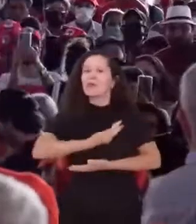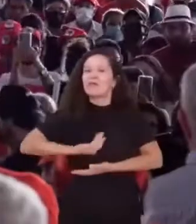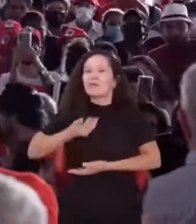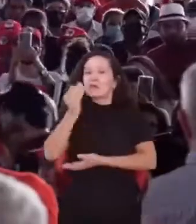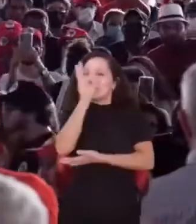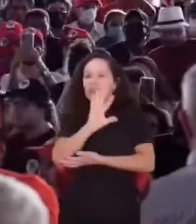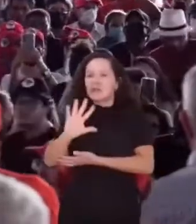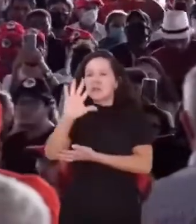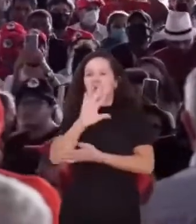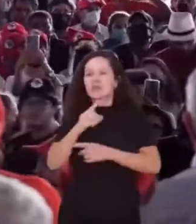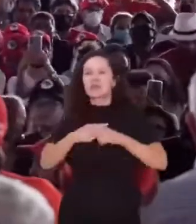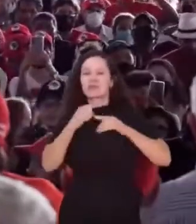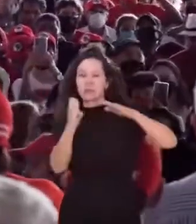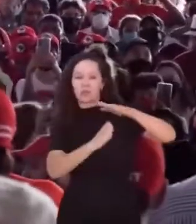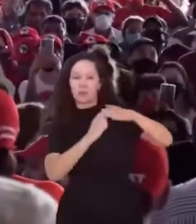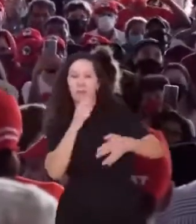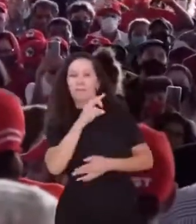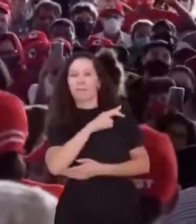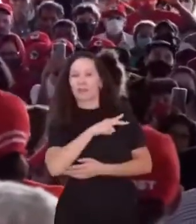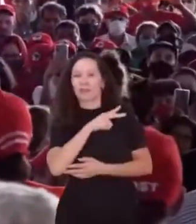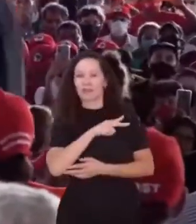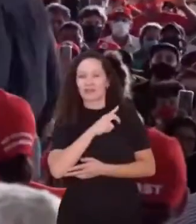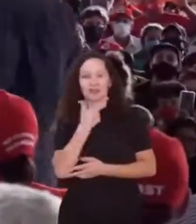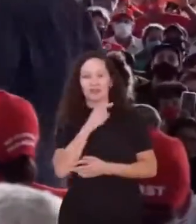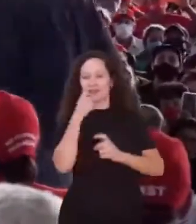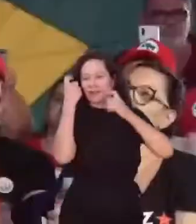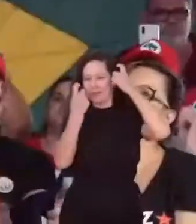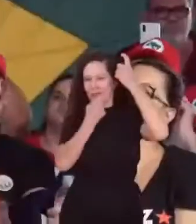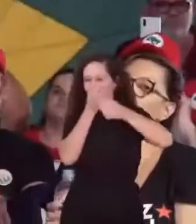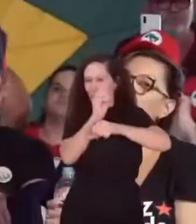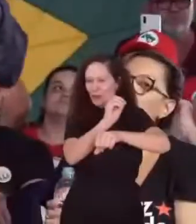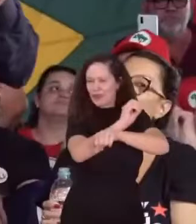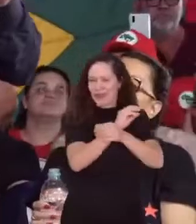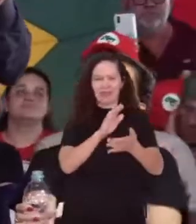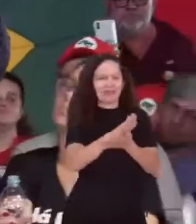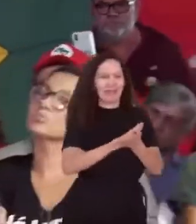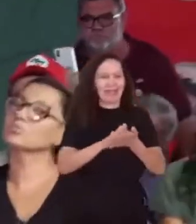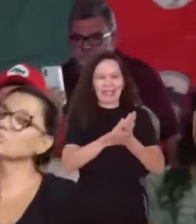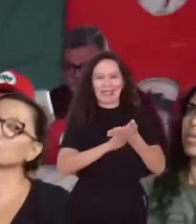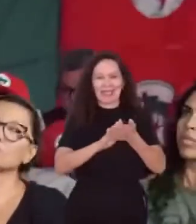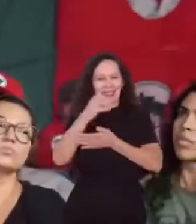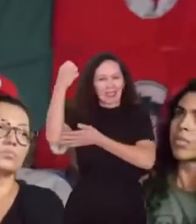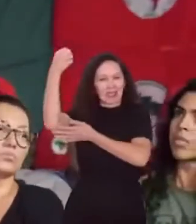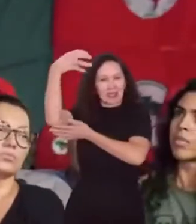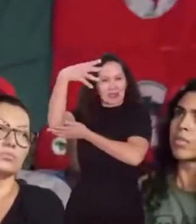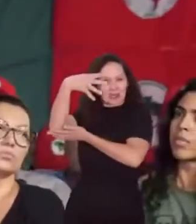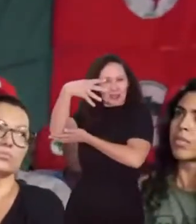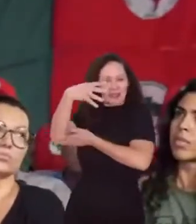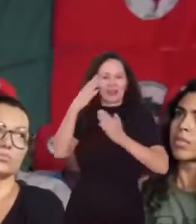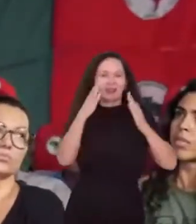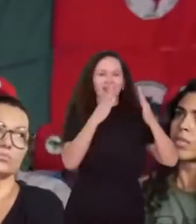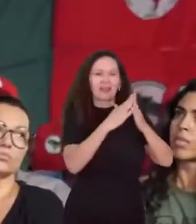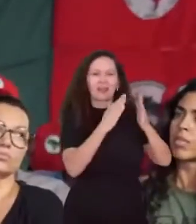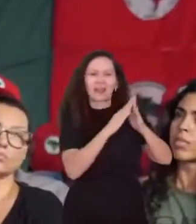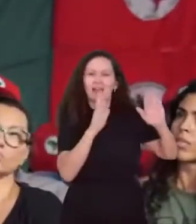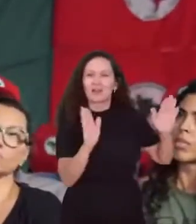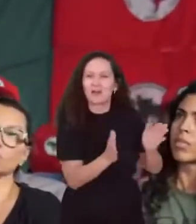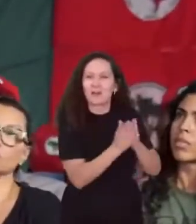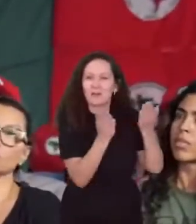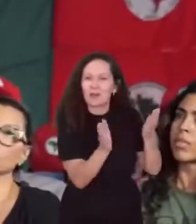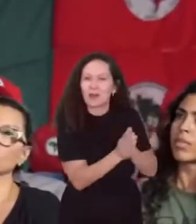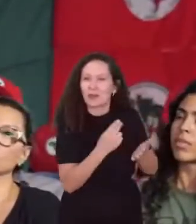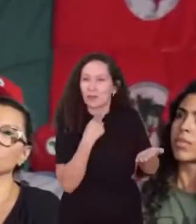privada não vai fazer uma ligação de luz elétrica na casa de um pobre que não possa pagar. Eu ainda